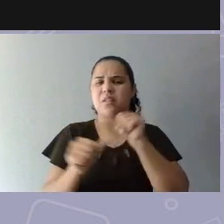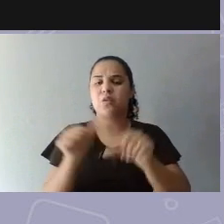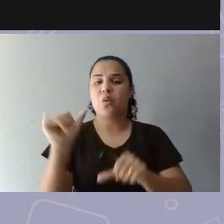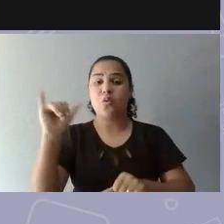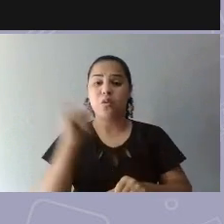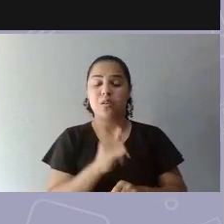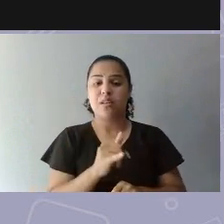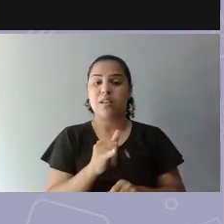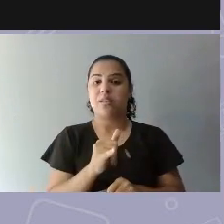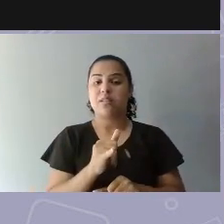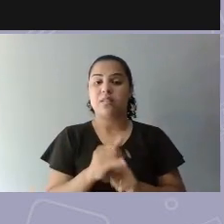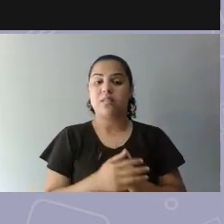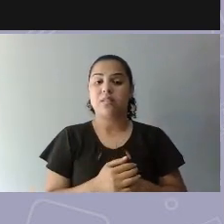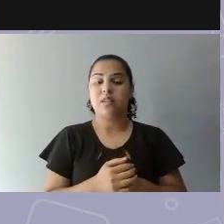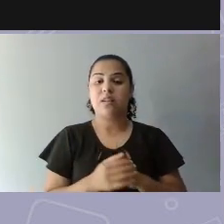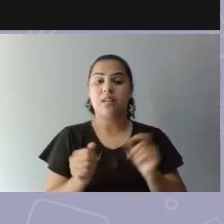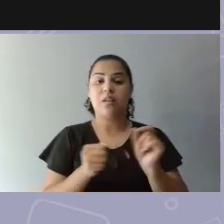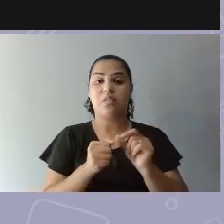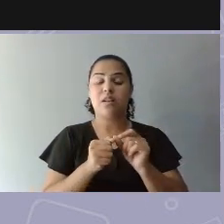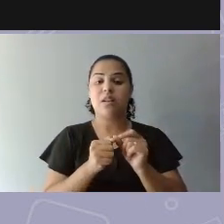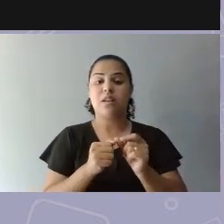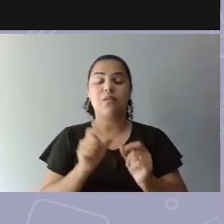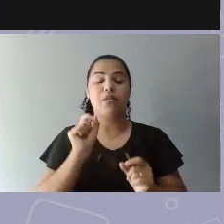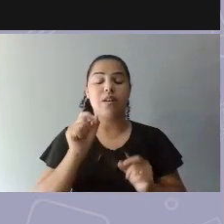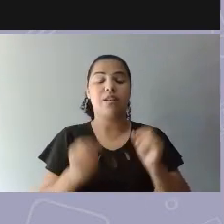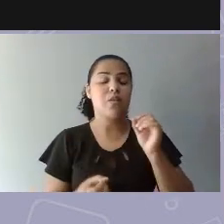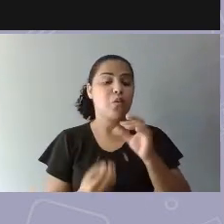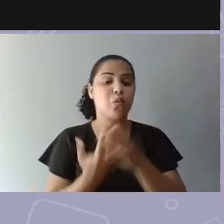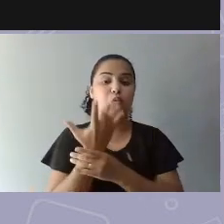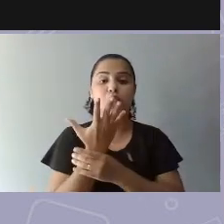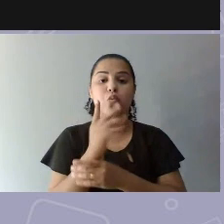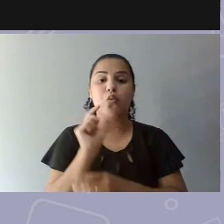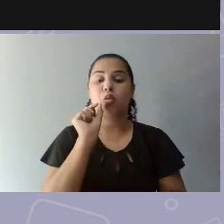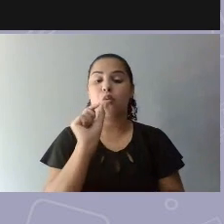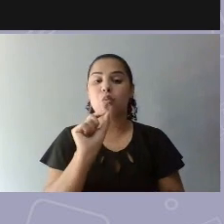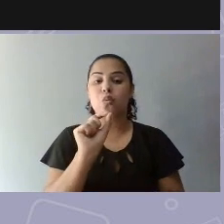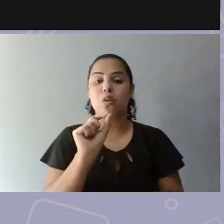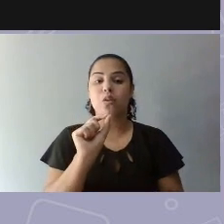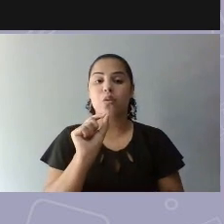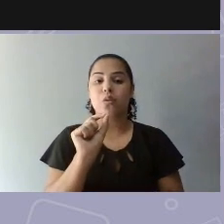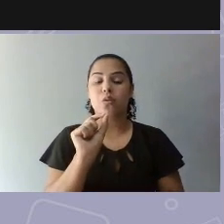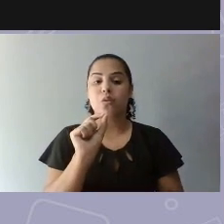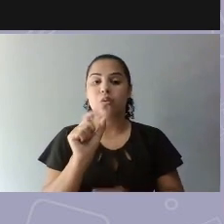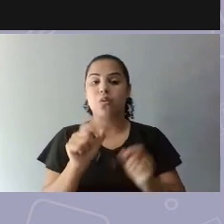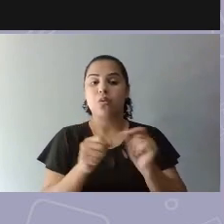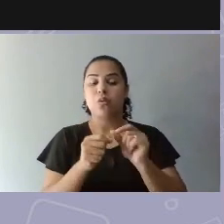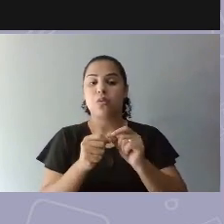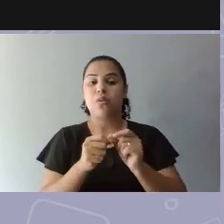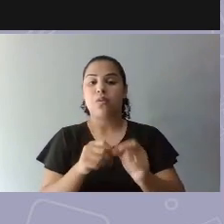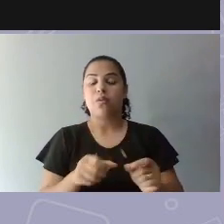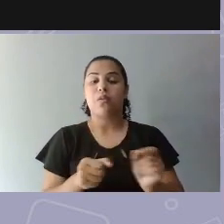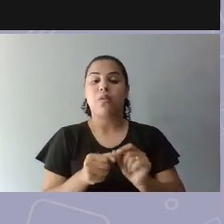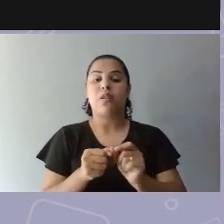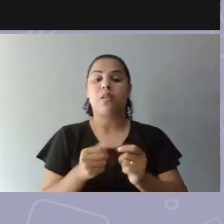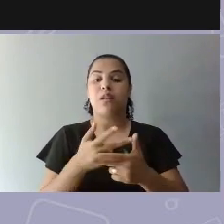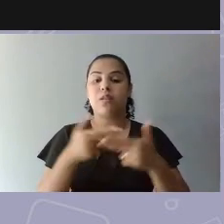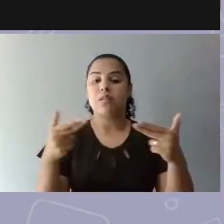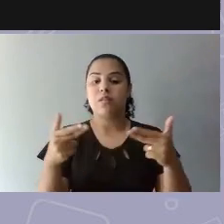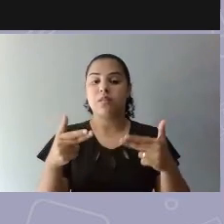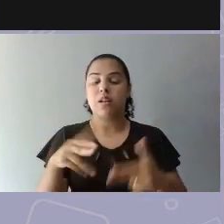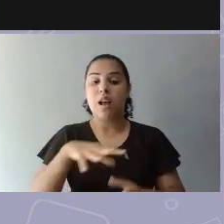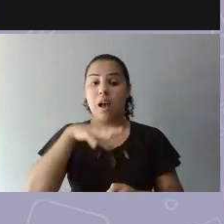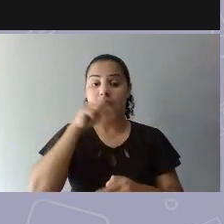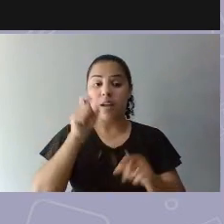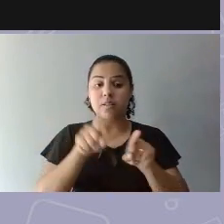a fotossíntese ela vai produzir uma fonte de energia que é justamente o carboidrato o amido a respiração celular